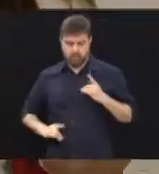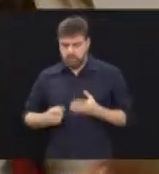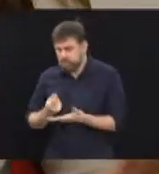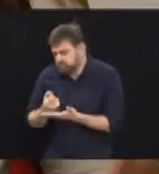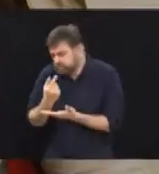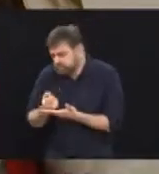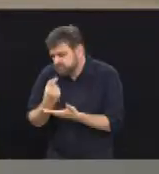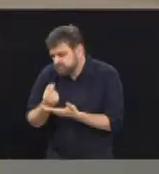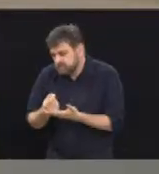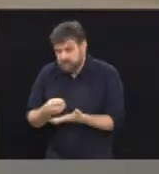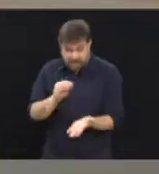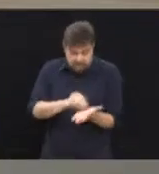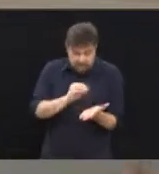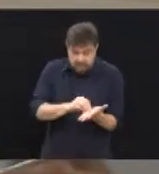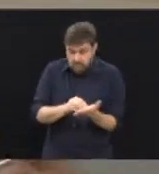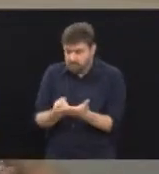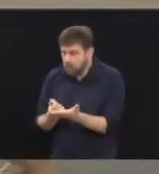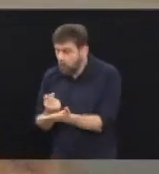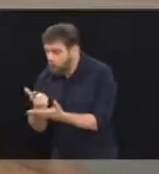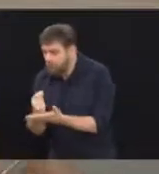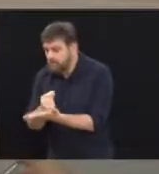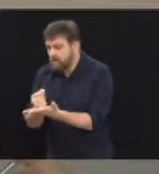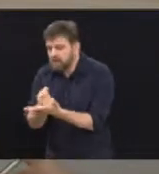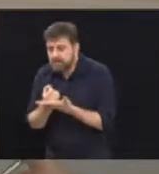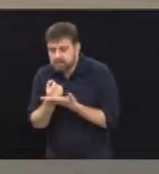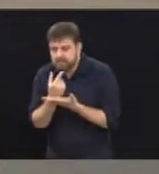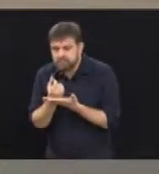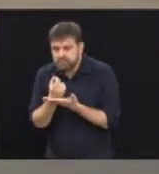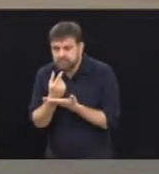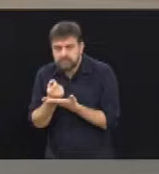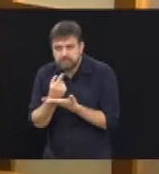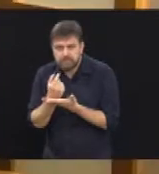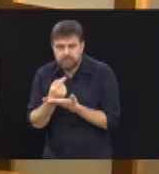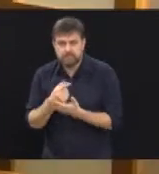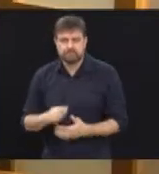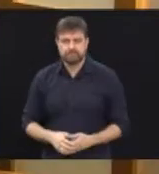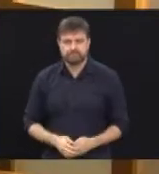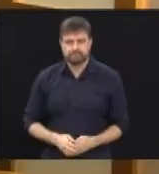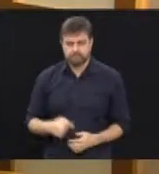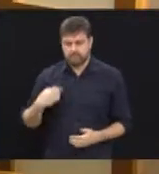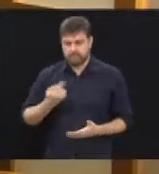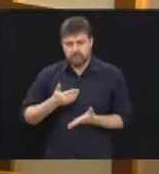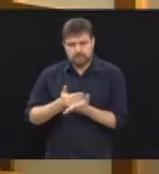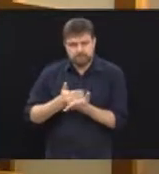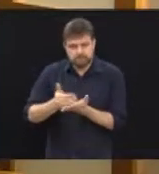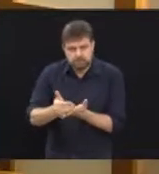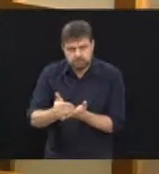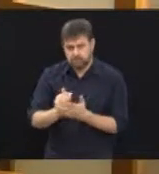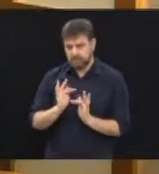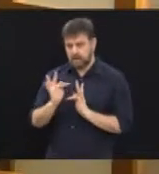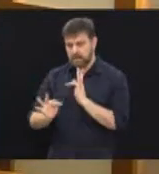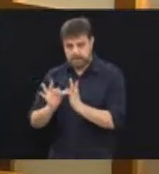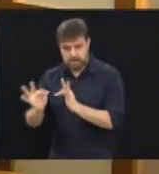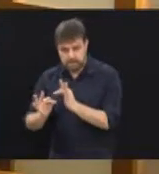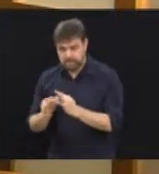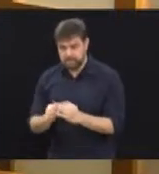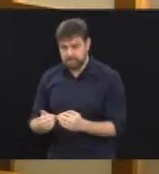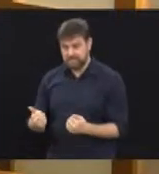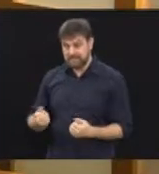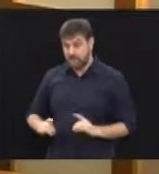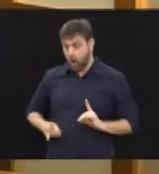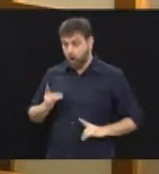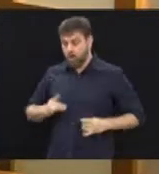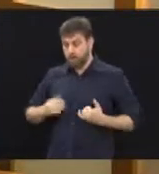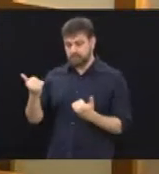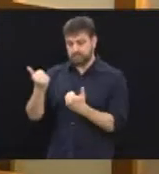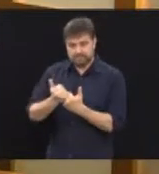repostos. O que está faltando. Exatamente. Como se fosse um medicamento. É um medicamento. É um né? medicamento. Nós iniciamos a terapia de reposição hormonal